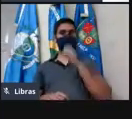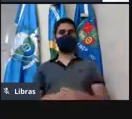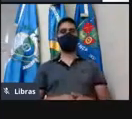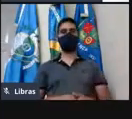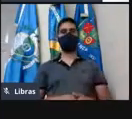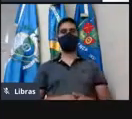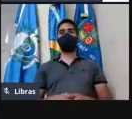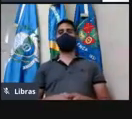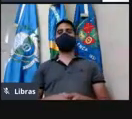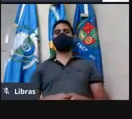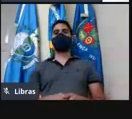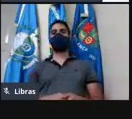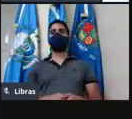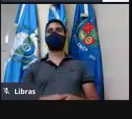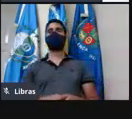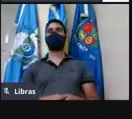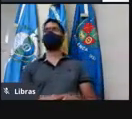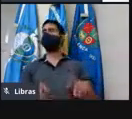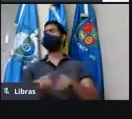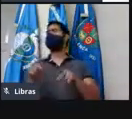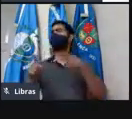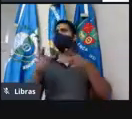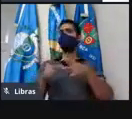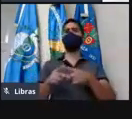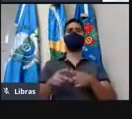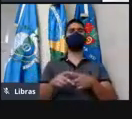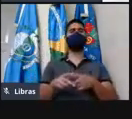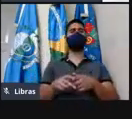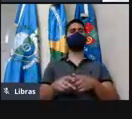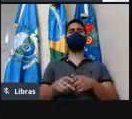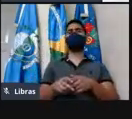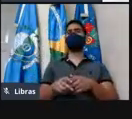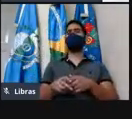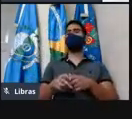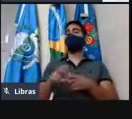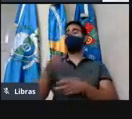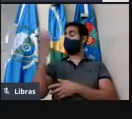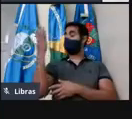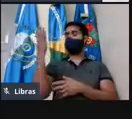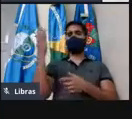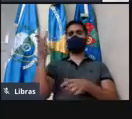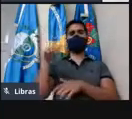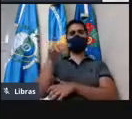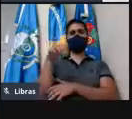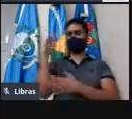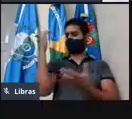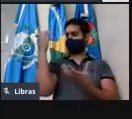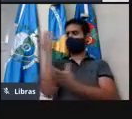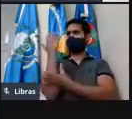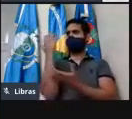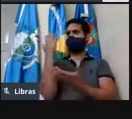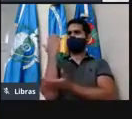podadeira de árvore, sempre falei de trituradoras de árvore, trituradora de entulho.